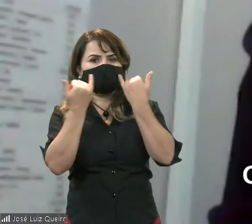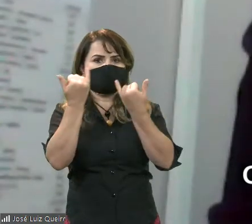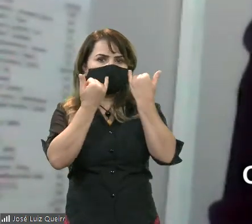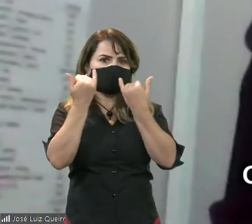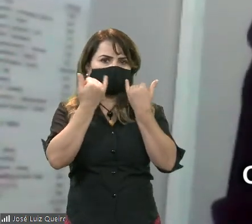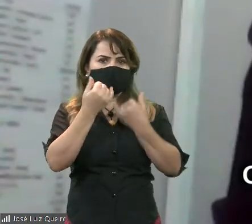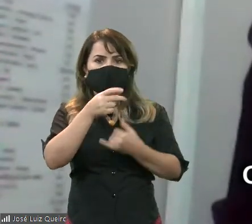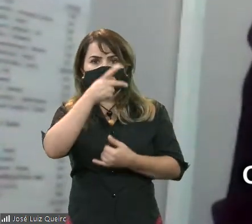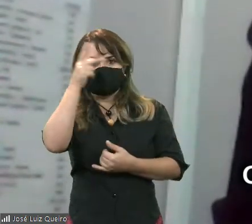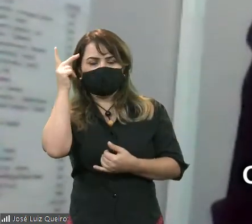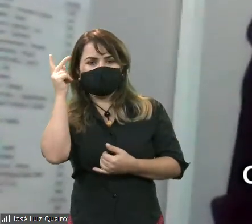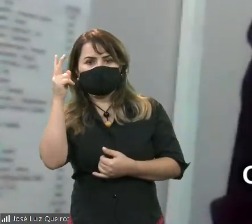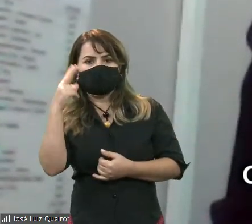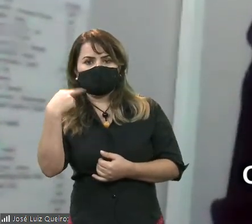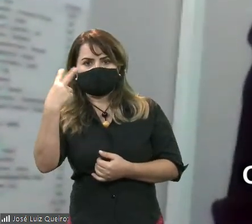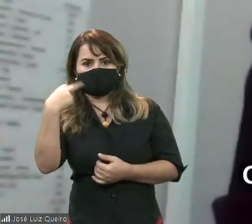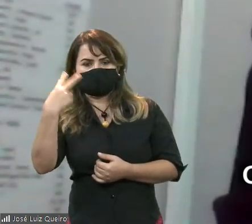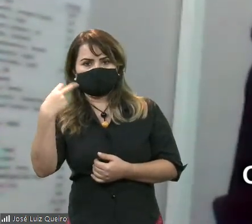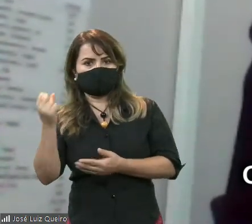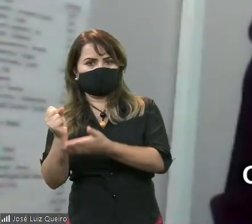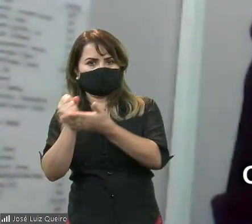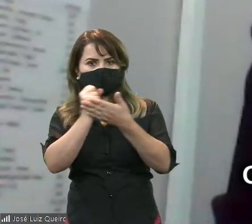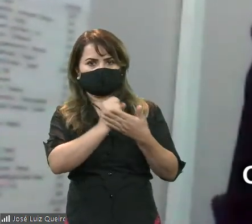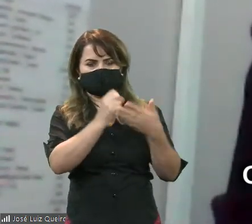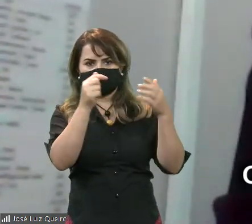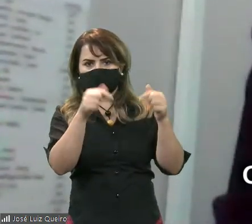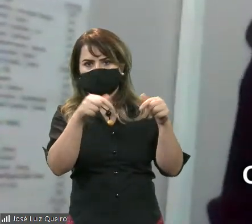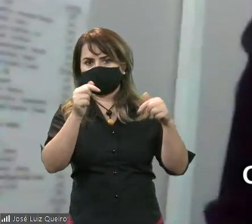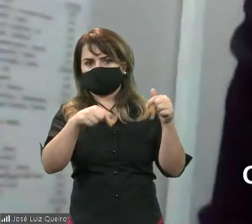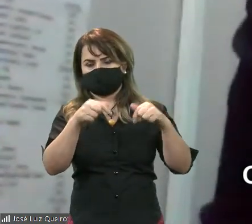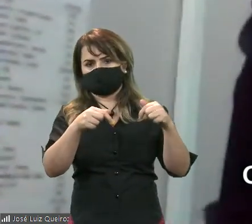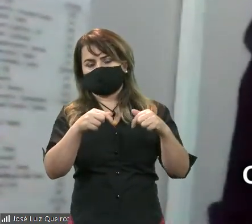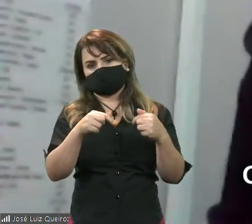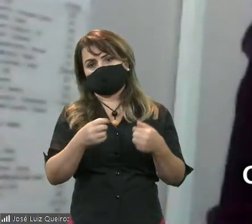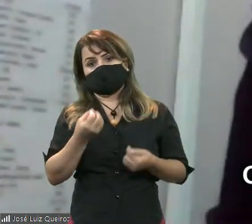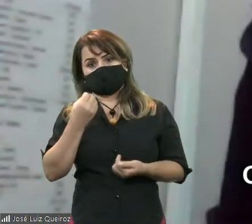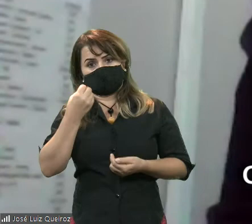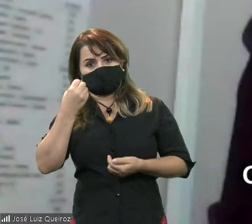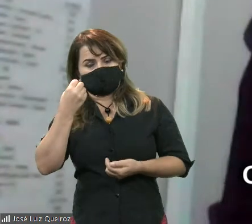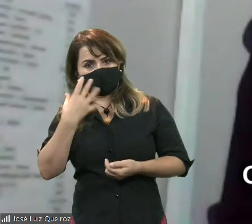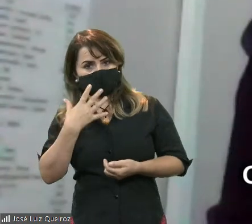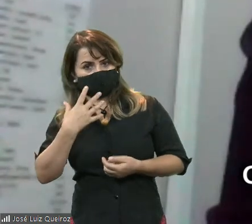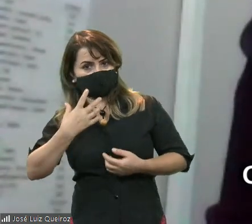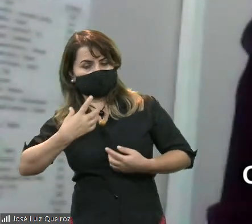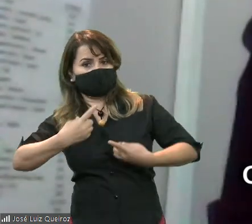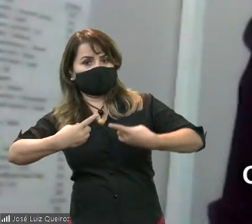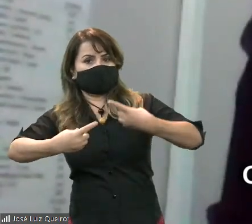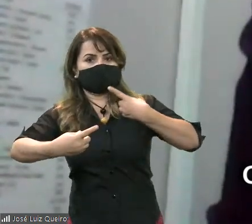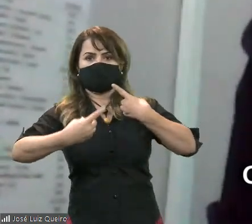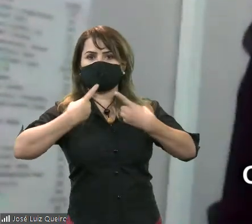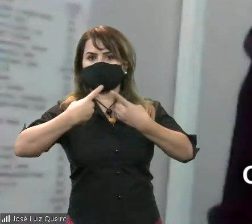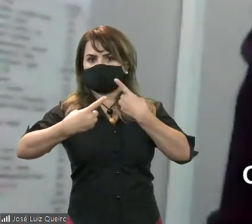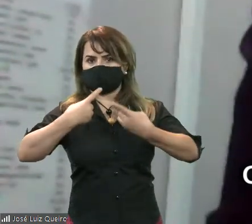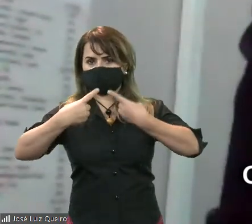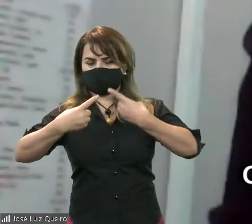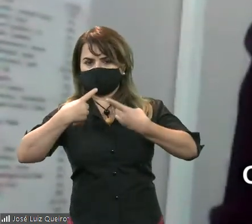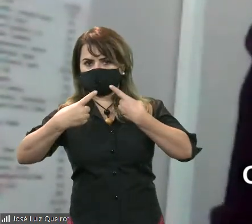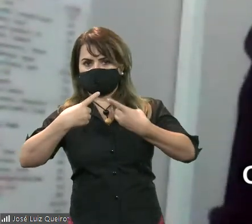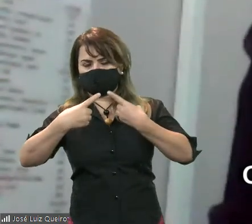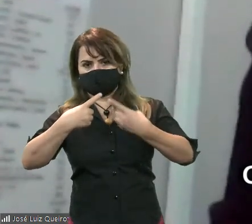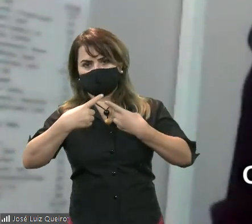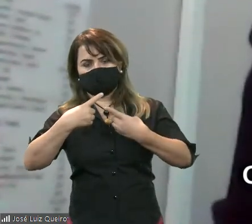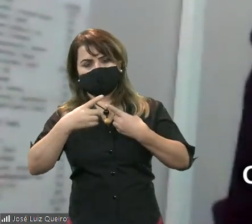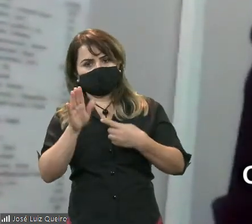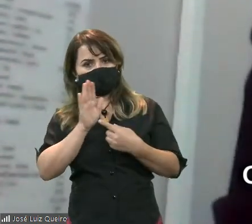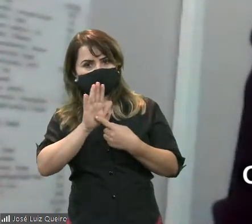trouxe, que, no meu entender, enriquecem o debate e traz um papel fundamental do vereador, que é